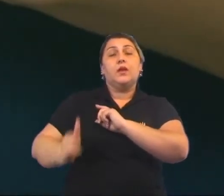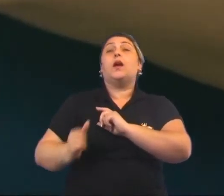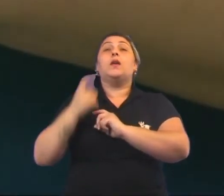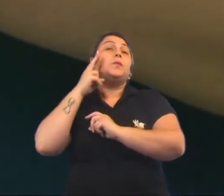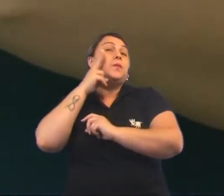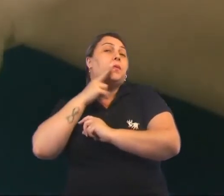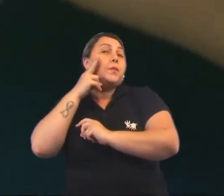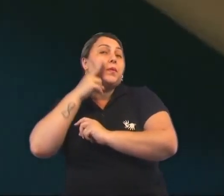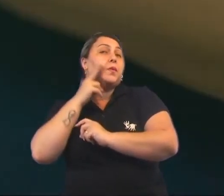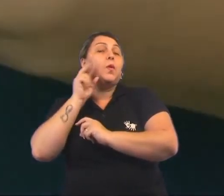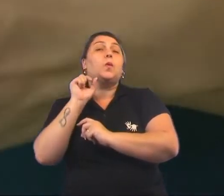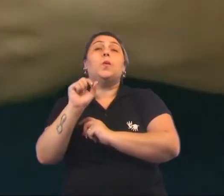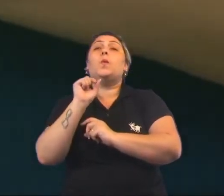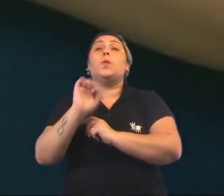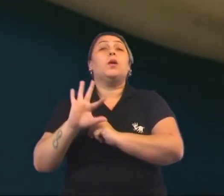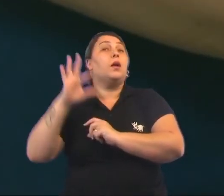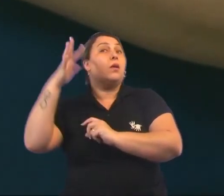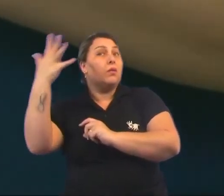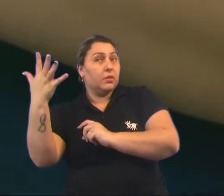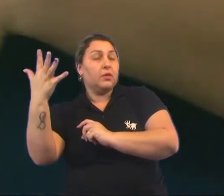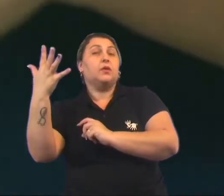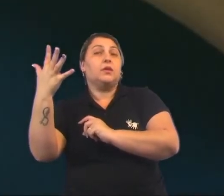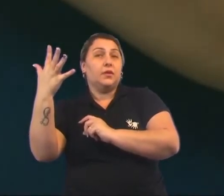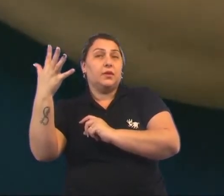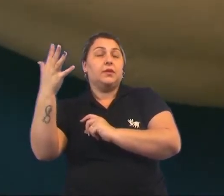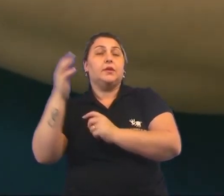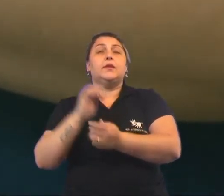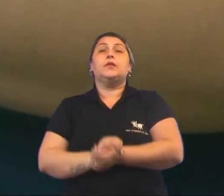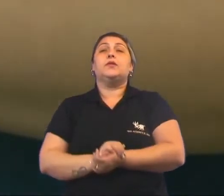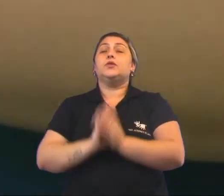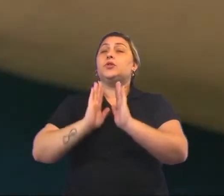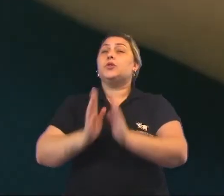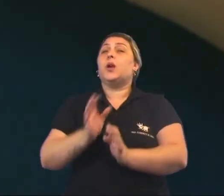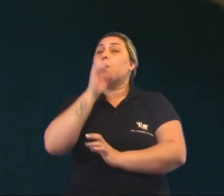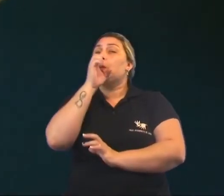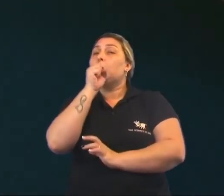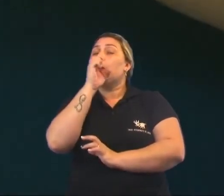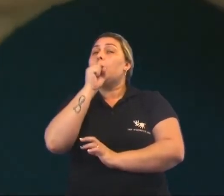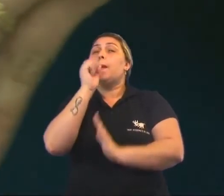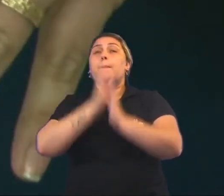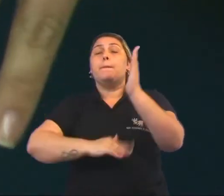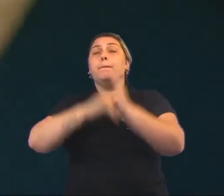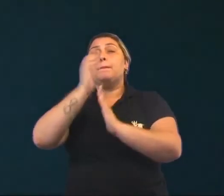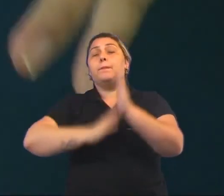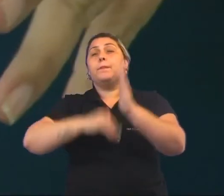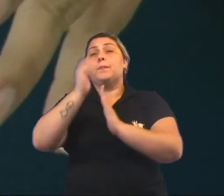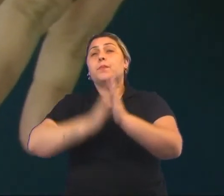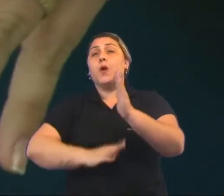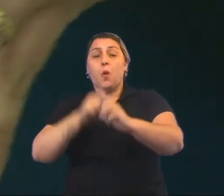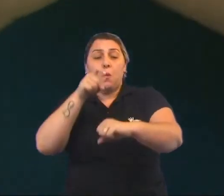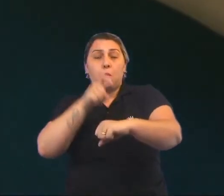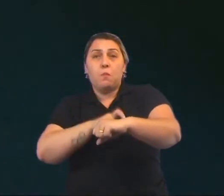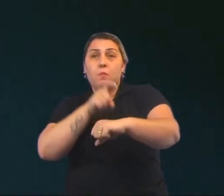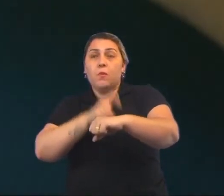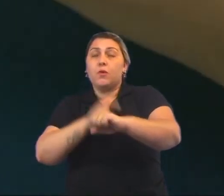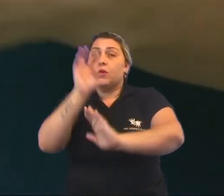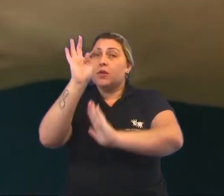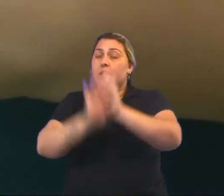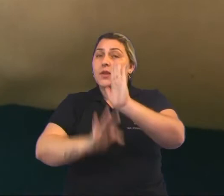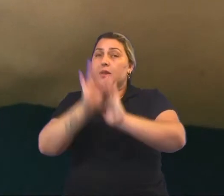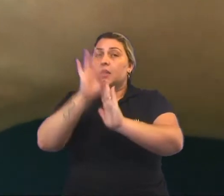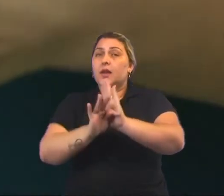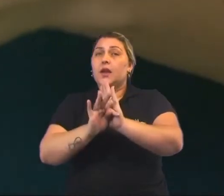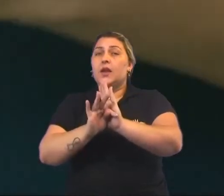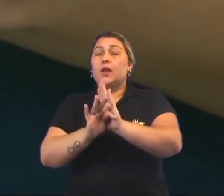De rosa, né, o que deu a origem, né, aos fatos. Já de laranja, pintar o momento do texto em que há